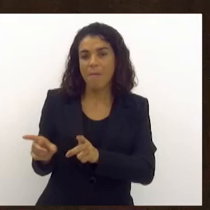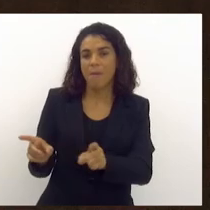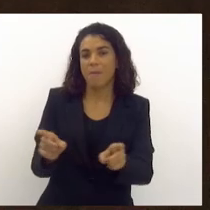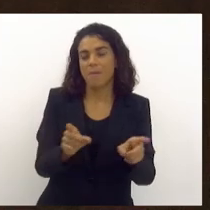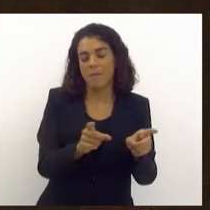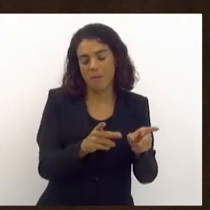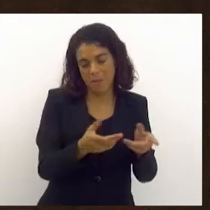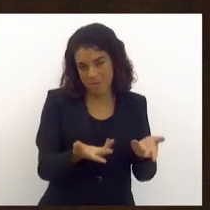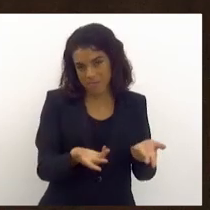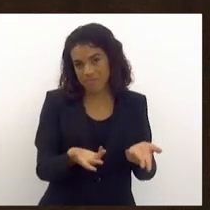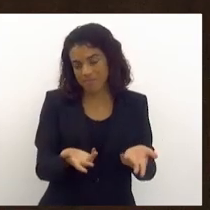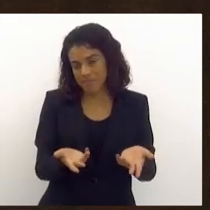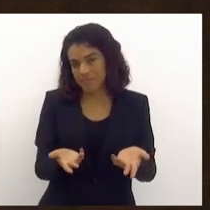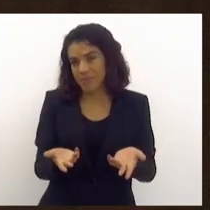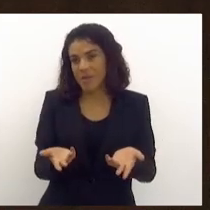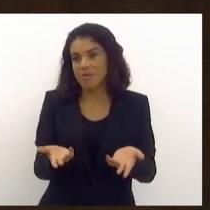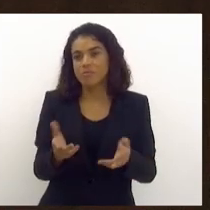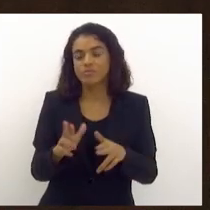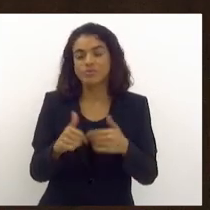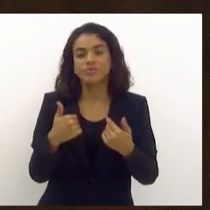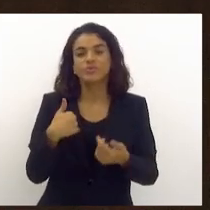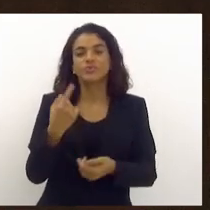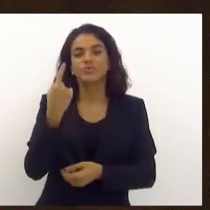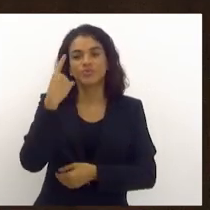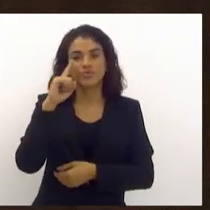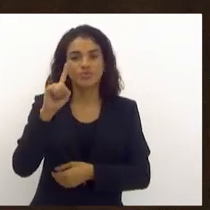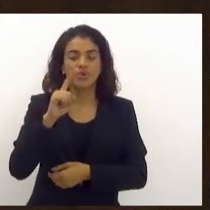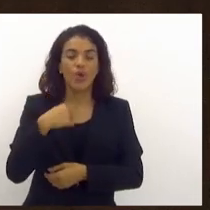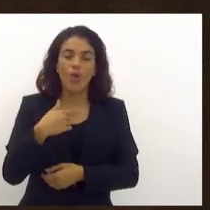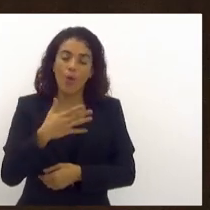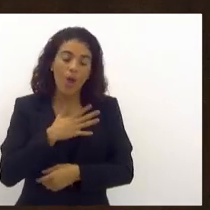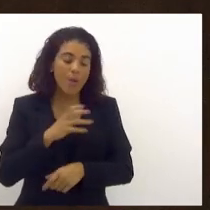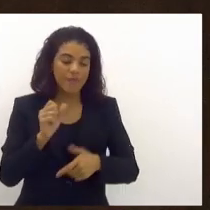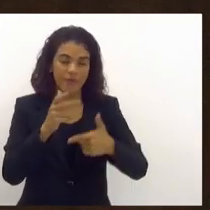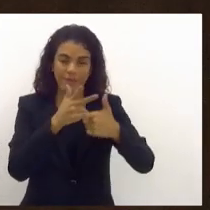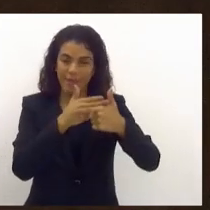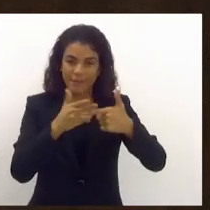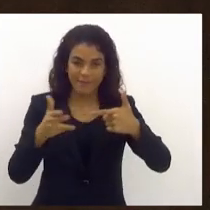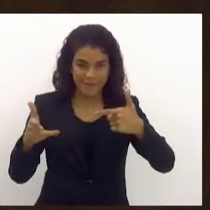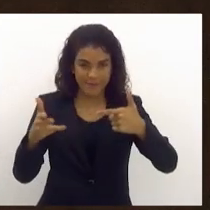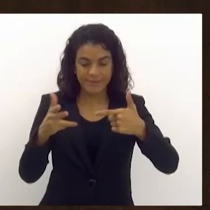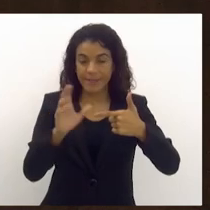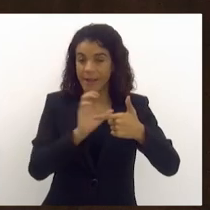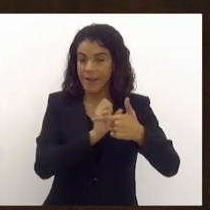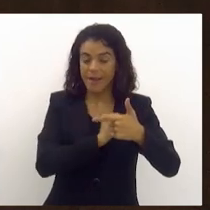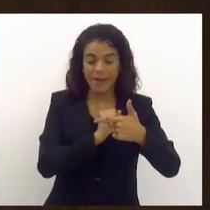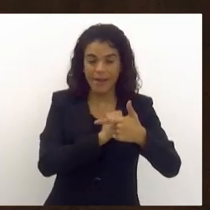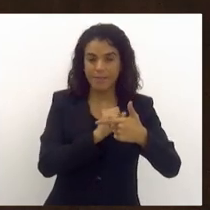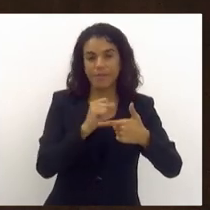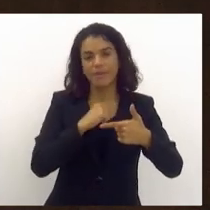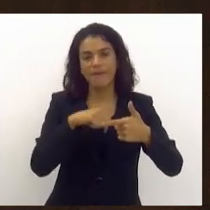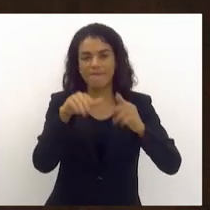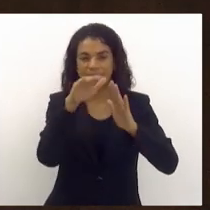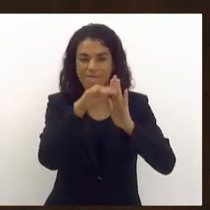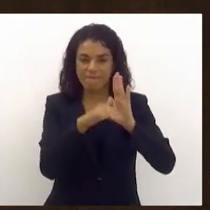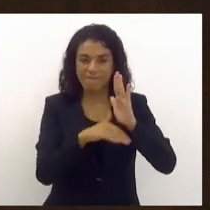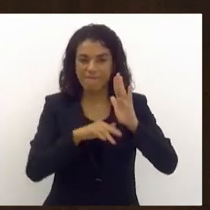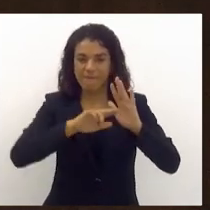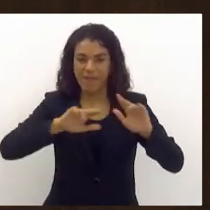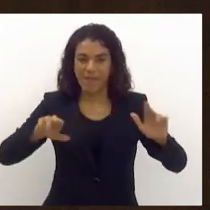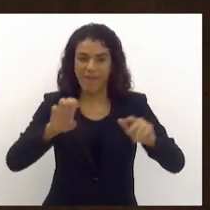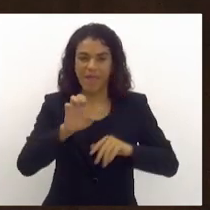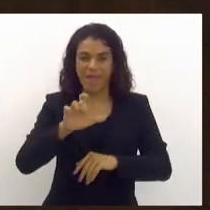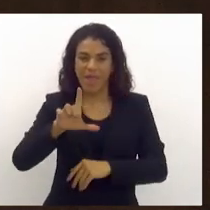da população do Estado do Rio de Janeiro. Eu estava outro dia, eu gosto de ver Netflix, e tem lá uns programas que é El